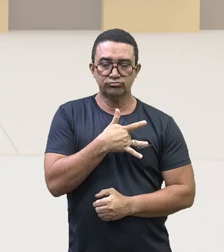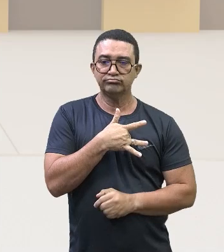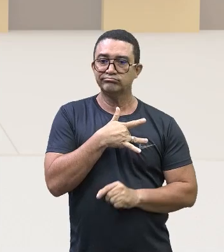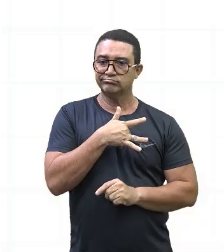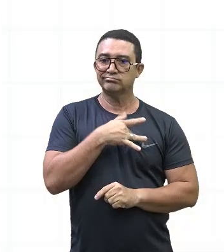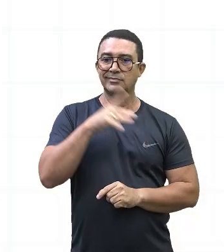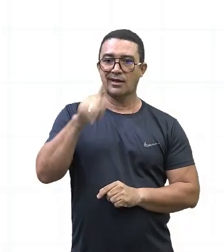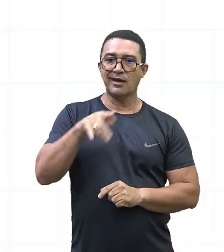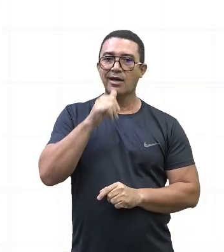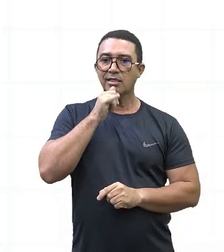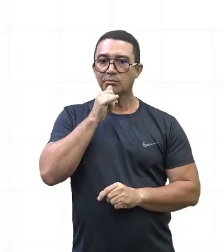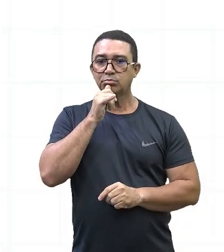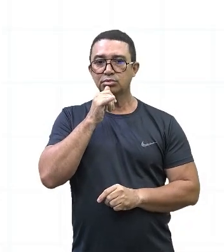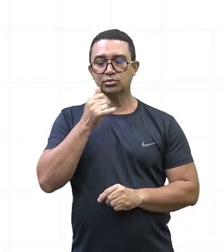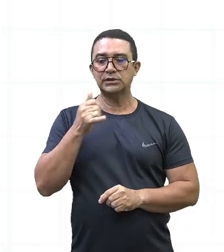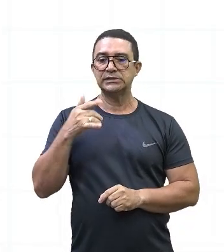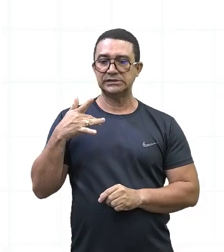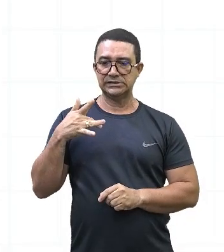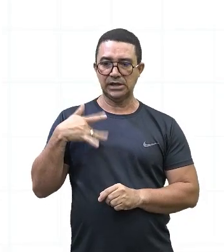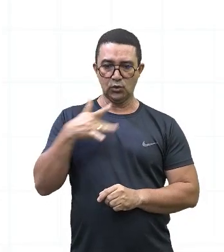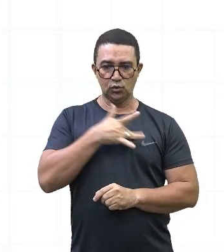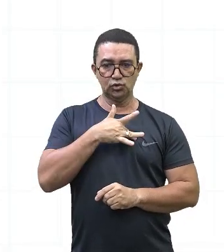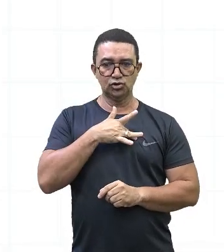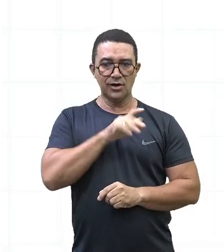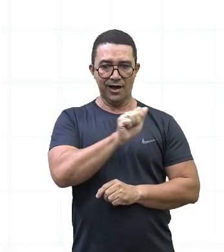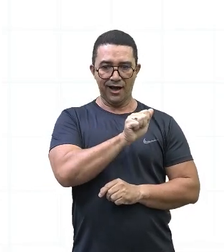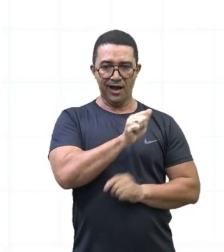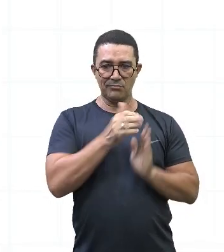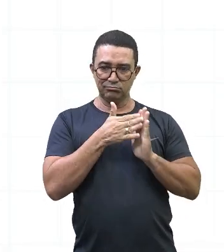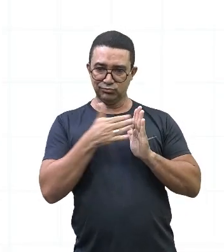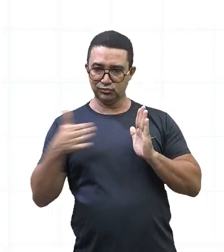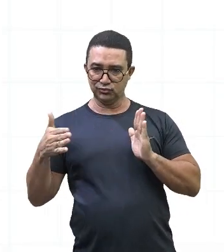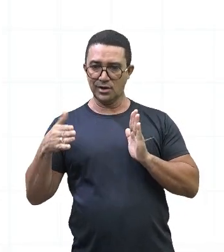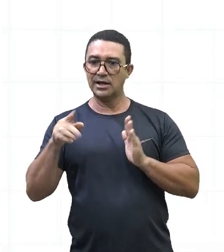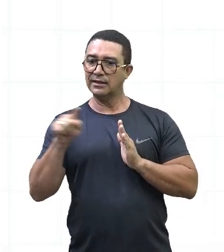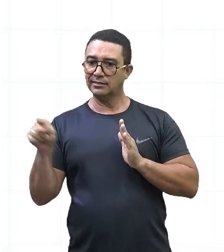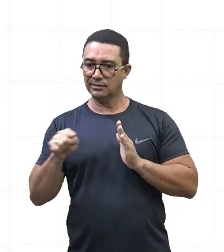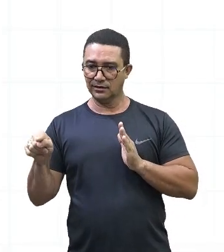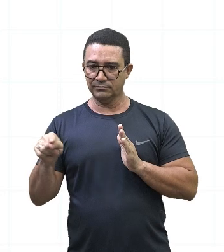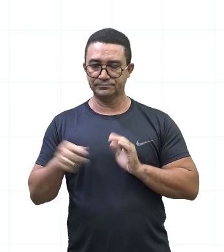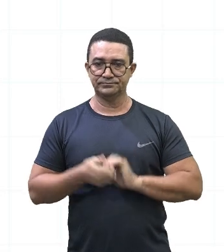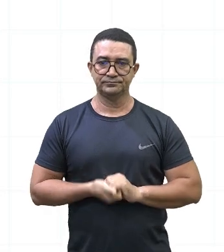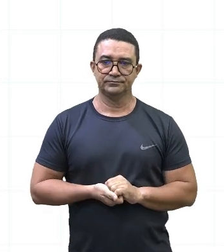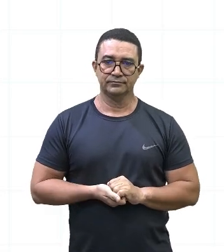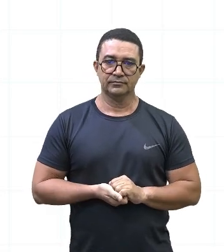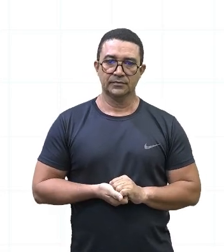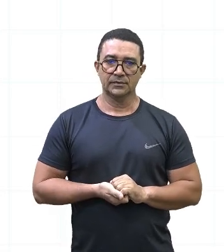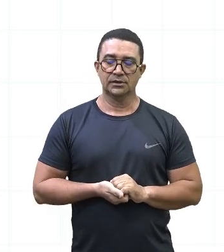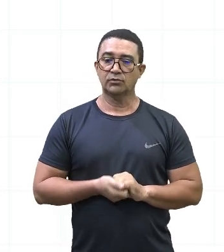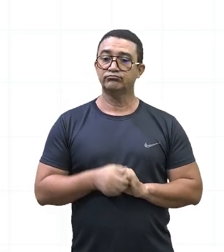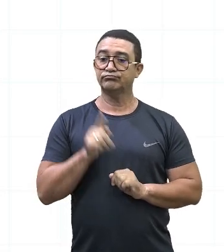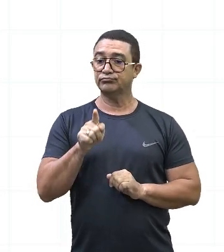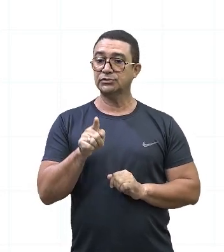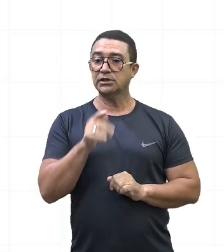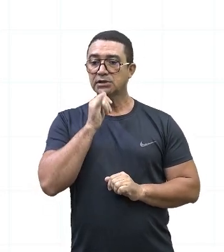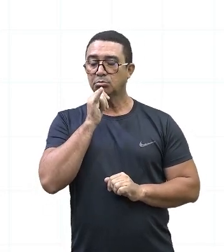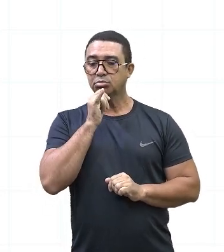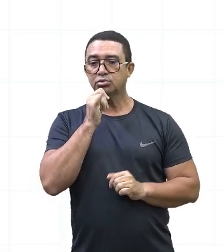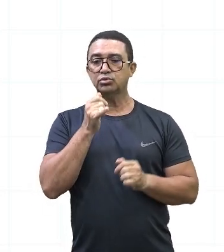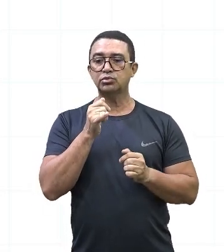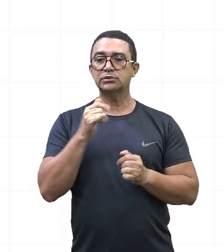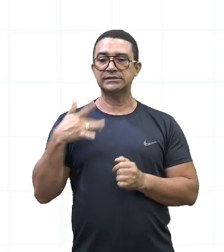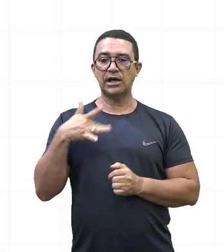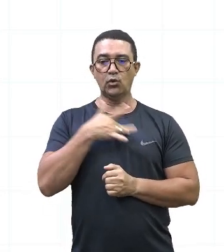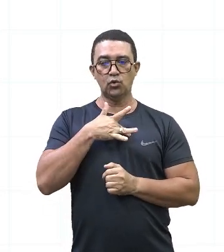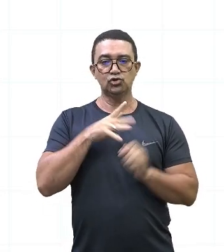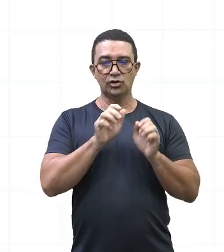ó, Saúde de A a Z, como vocês estão vendo aí, em que em você digitar aí esse Saúde